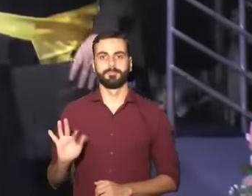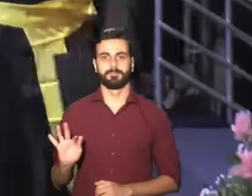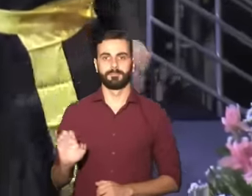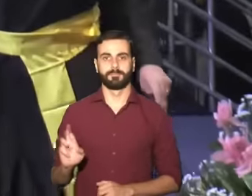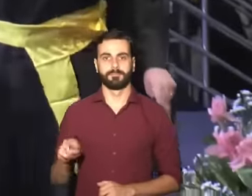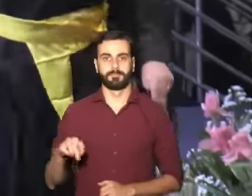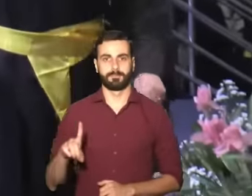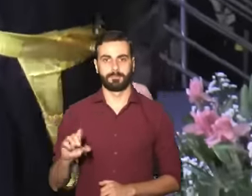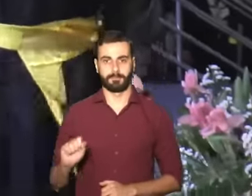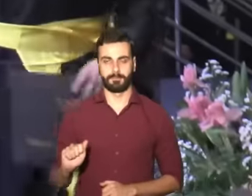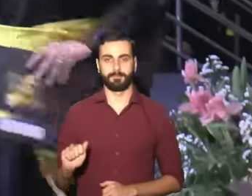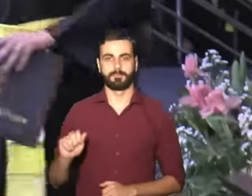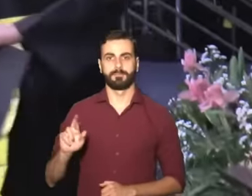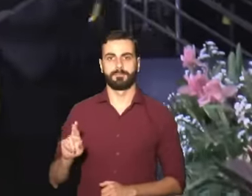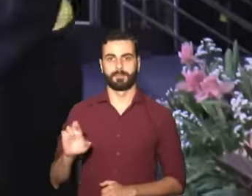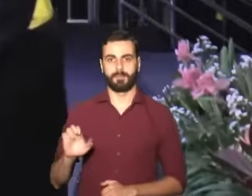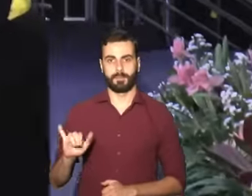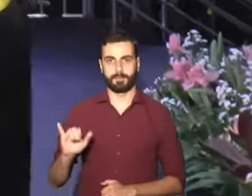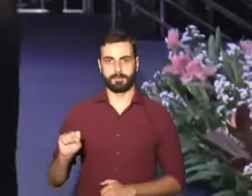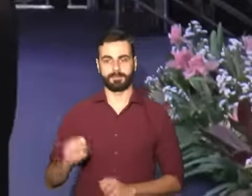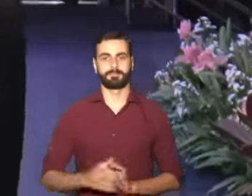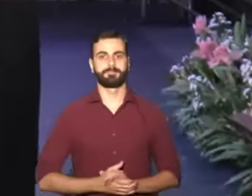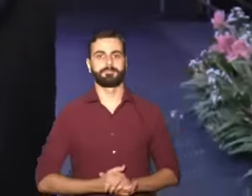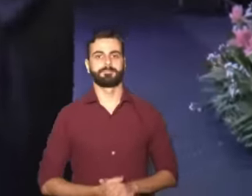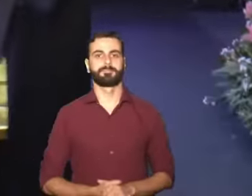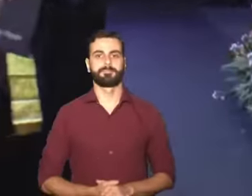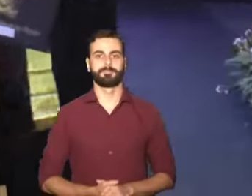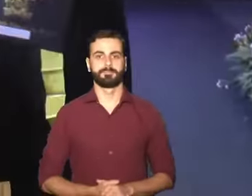Fernanda Reis Martins.